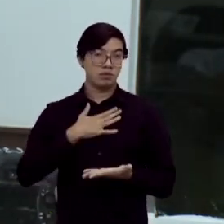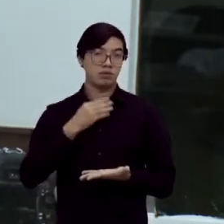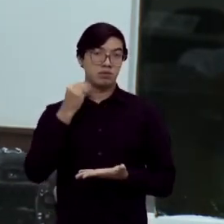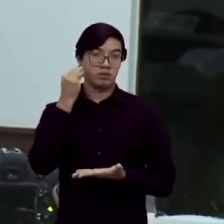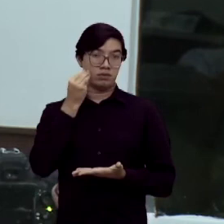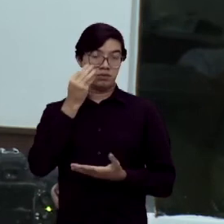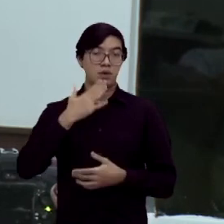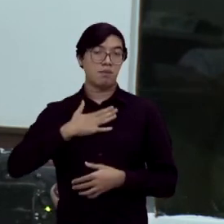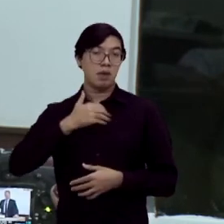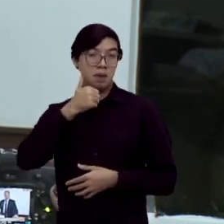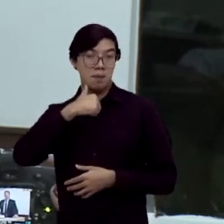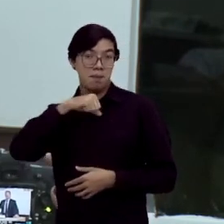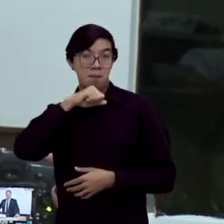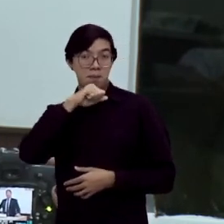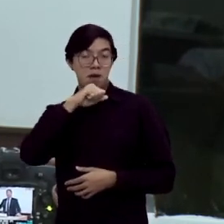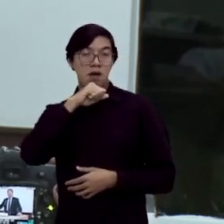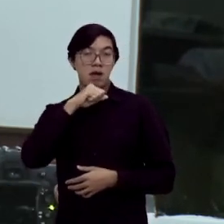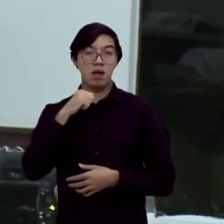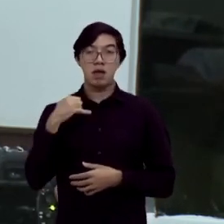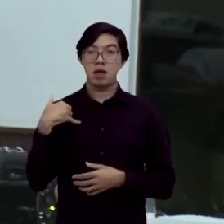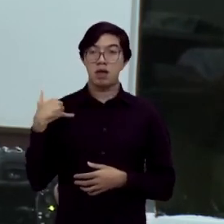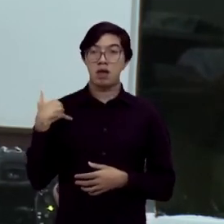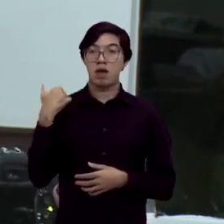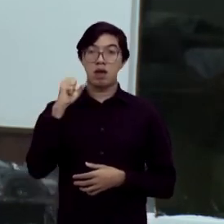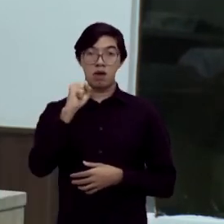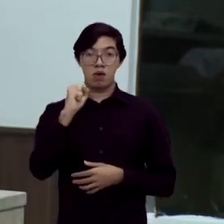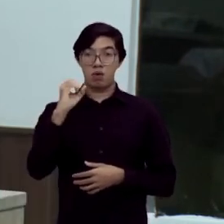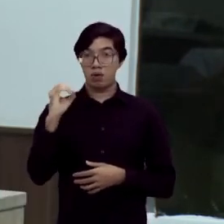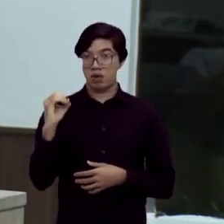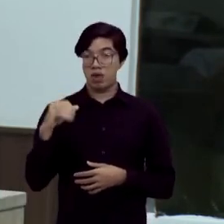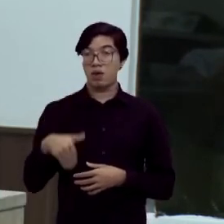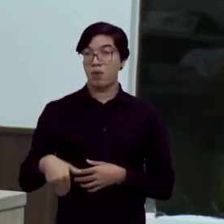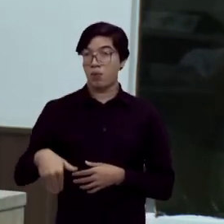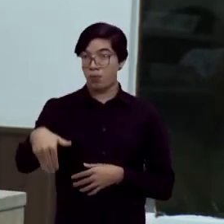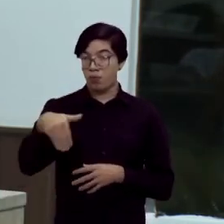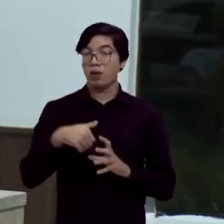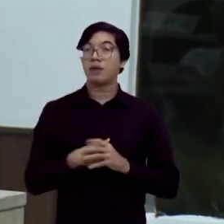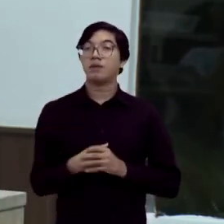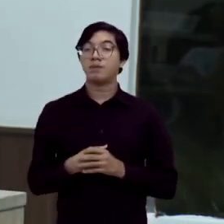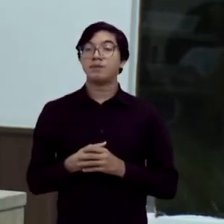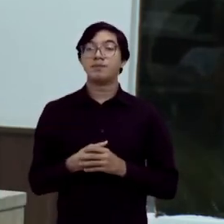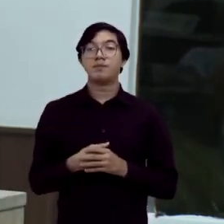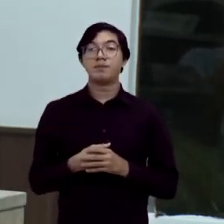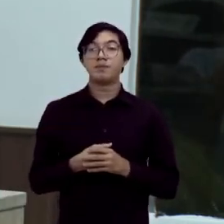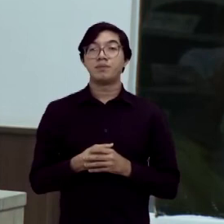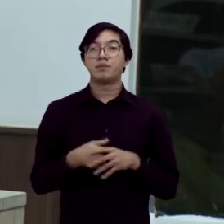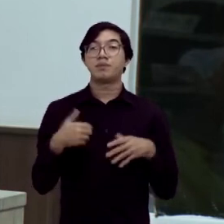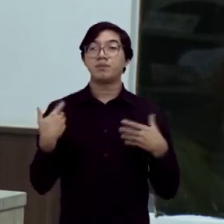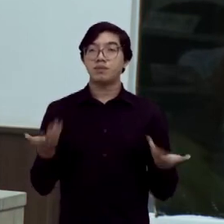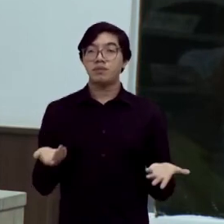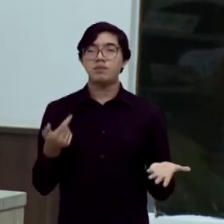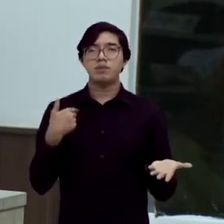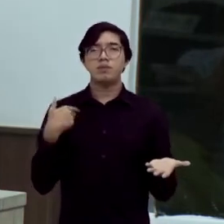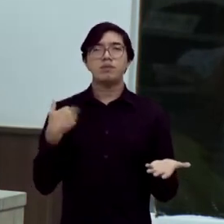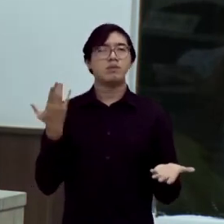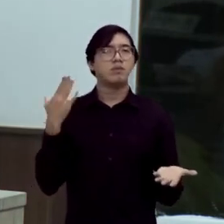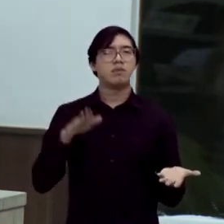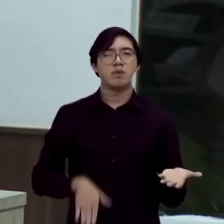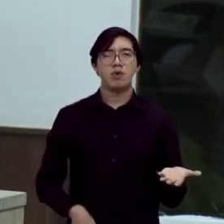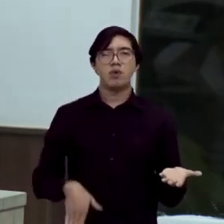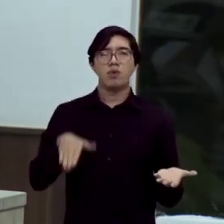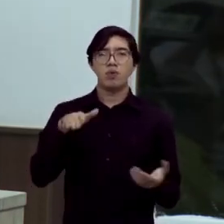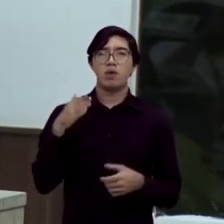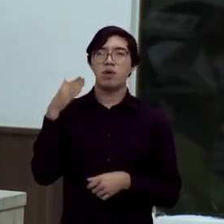vai completar, tia Francisca, 80 anos. Desde que eu me entendo de gente, eu frequento o SESC,